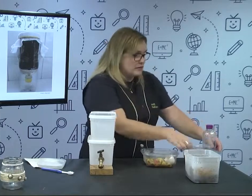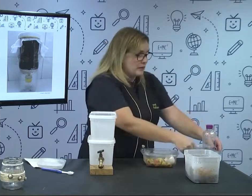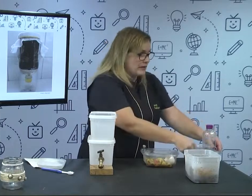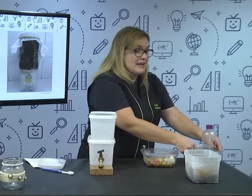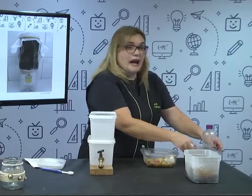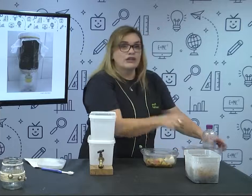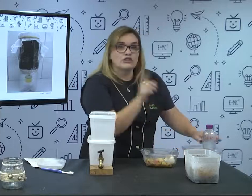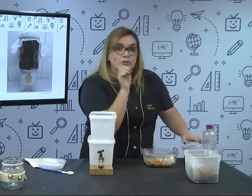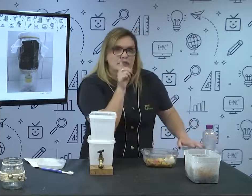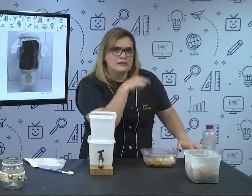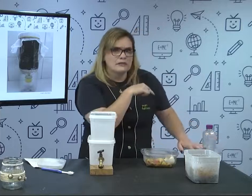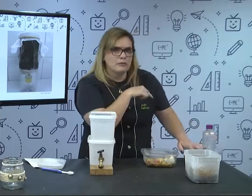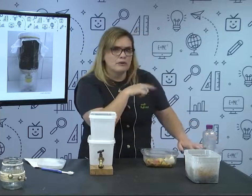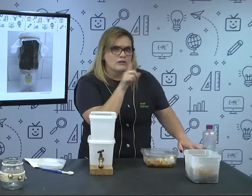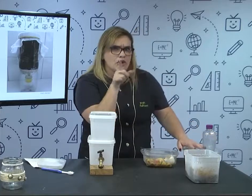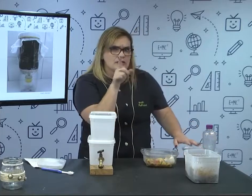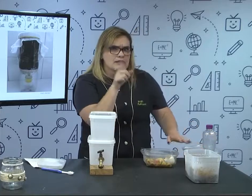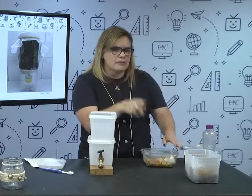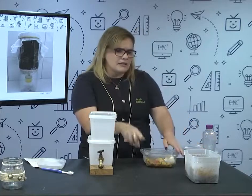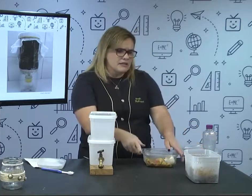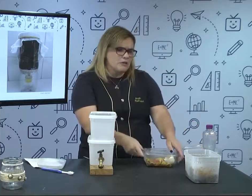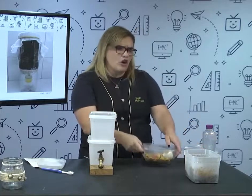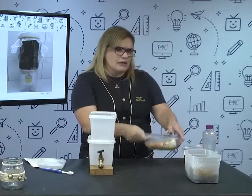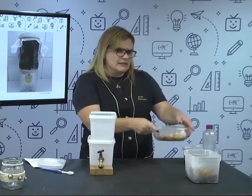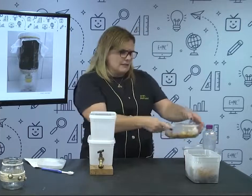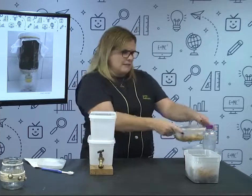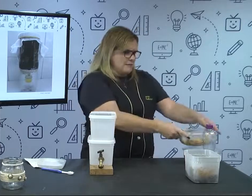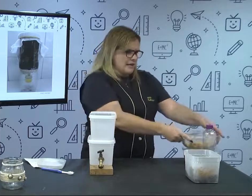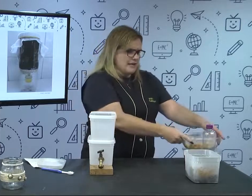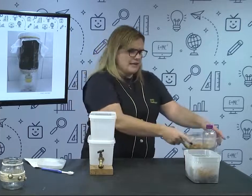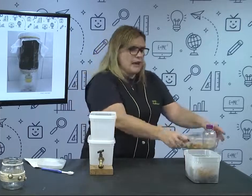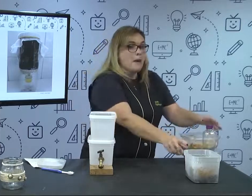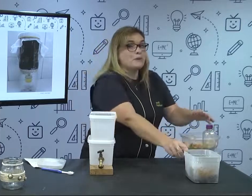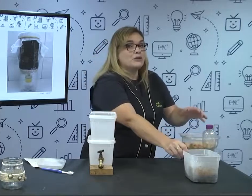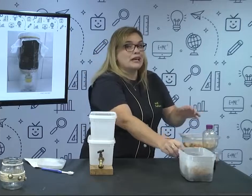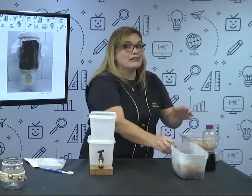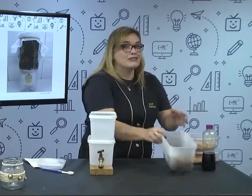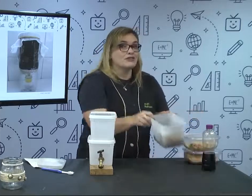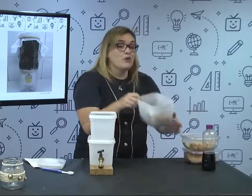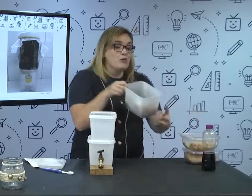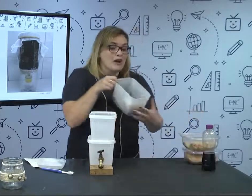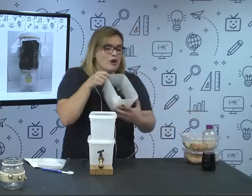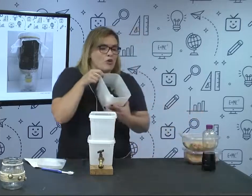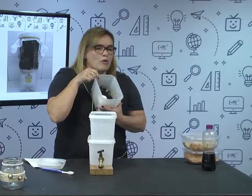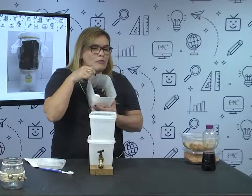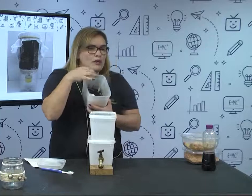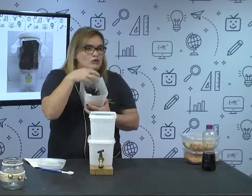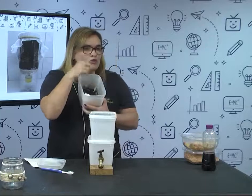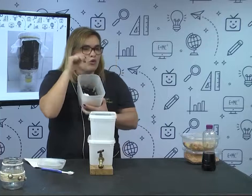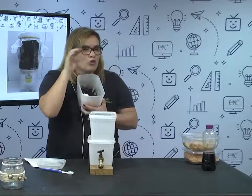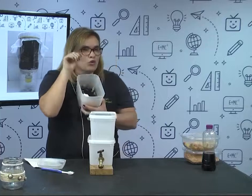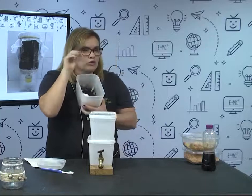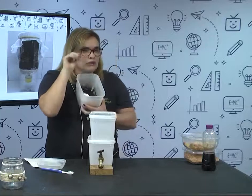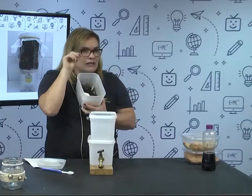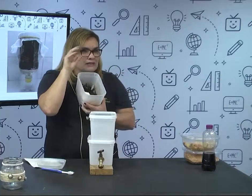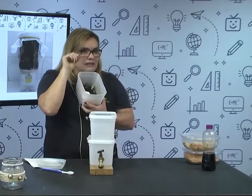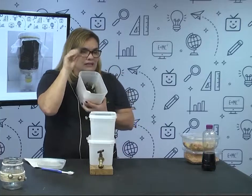Não esqueço, hein? A gente precisa pôr as nossas amigas minhocas aqui também, porque elas vão